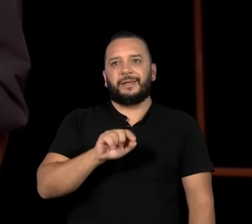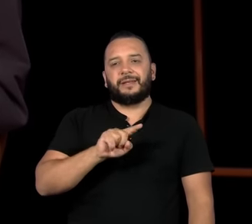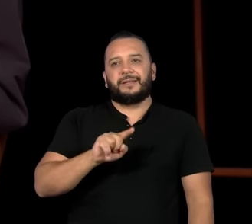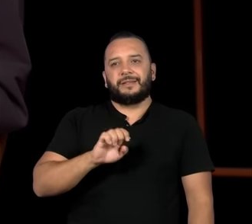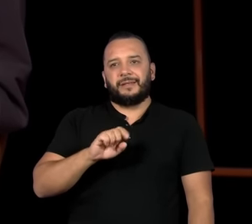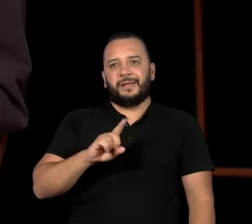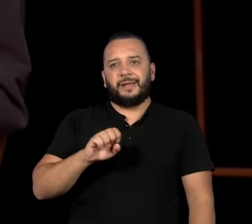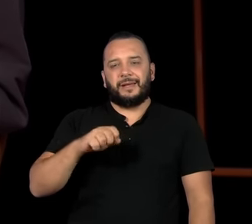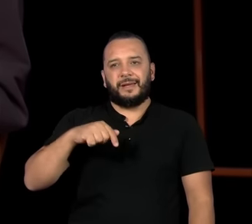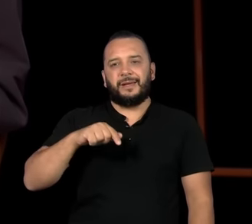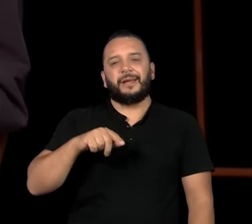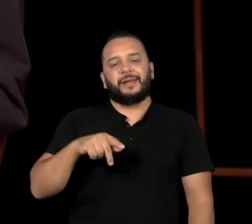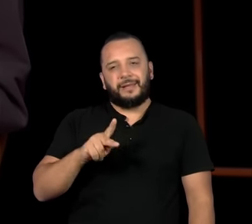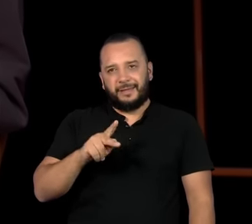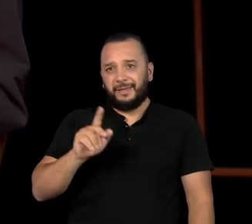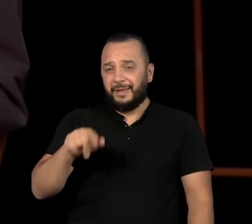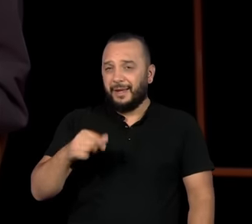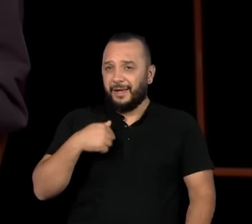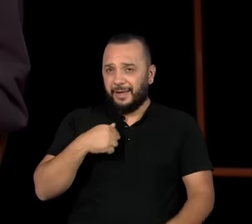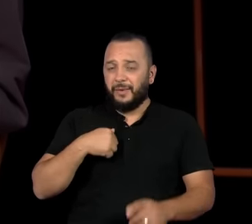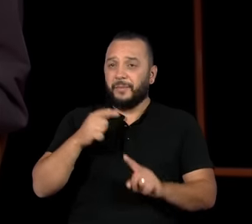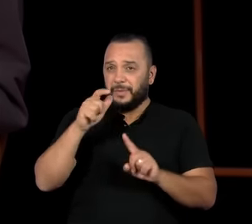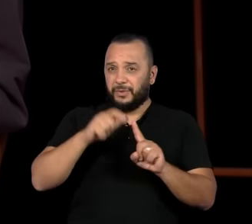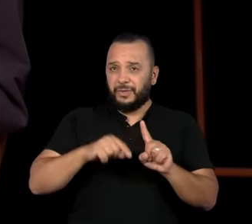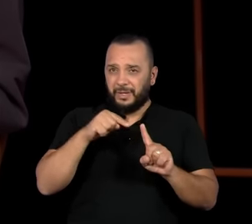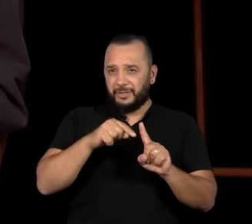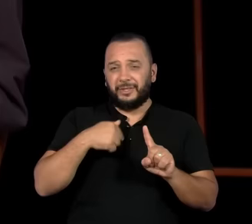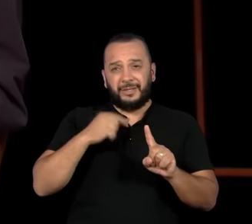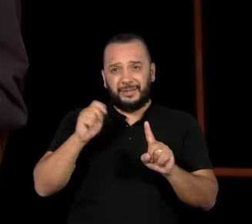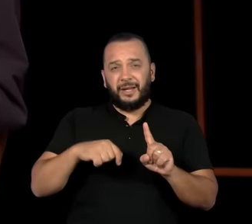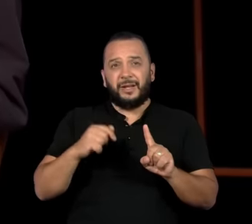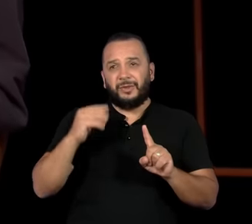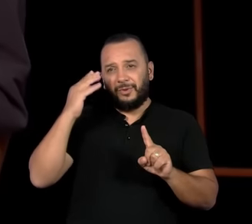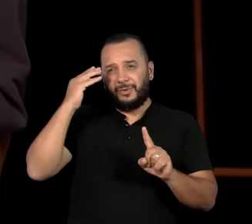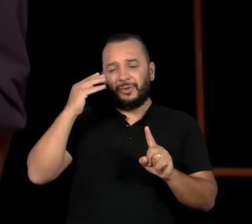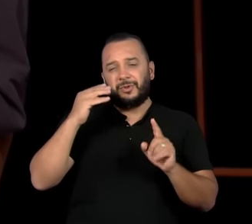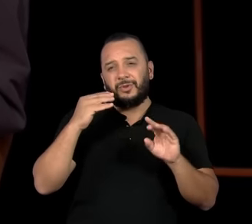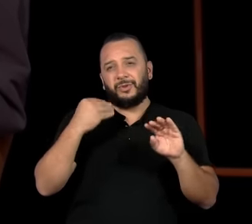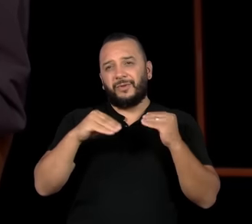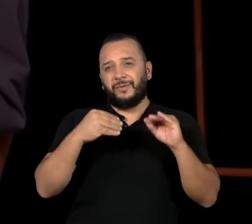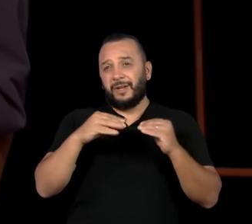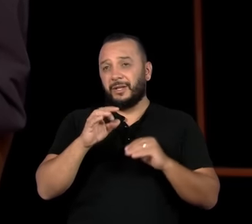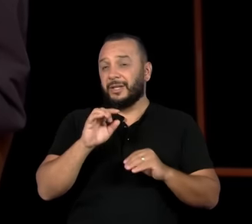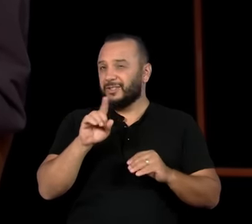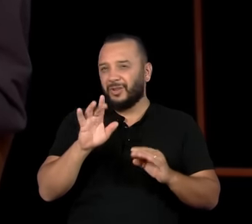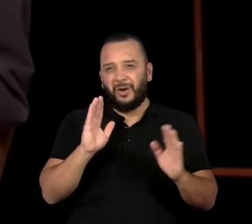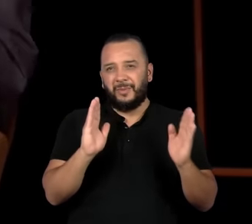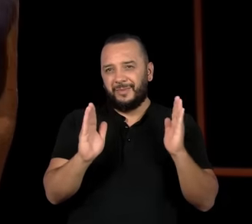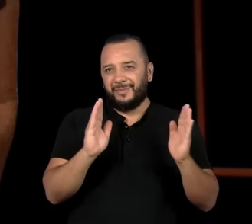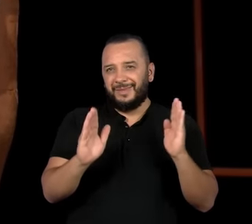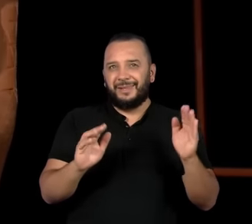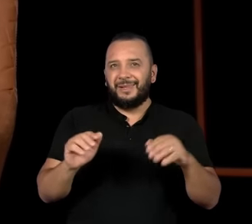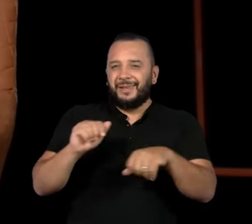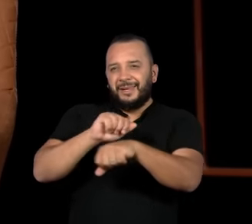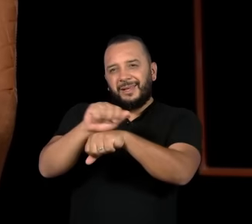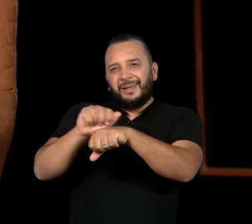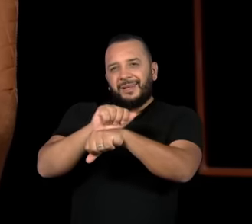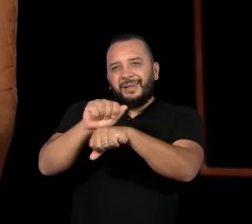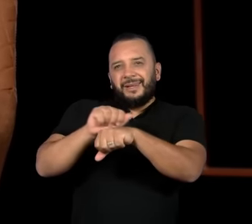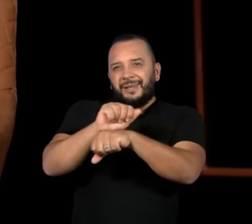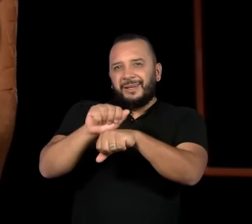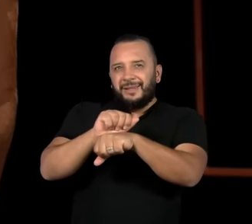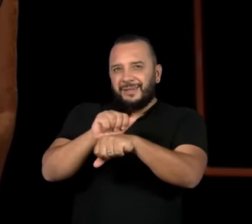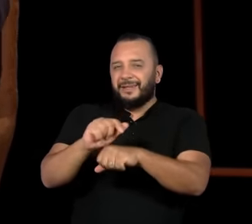verdade, ele é um personagem que daria uma novela só ele. Mas isso aí foi apenas uma passagem, né? Quando o Abrão está com